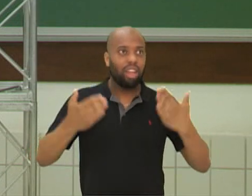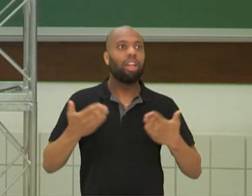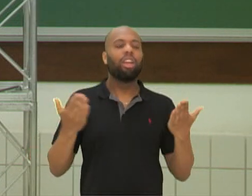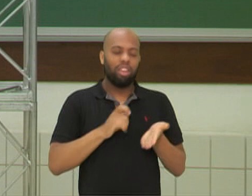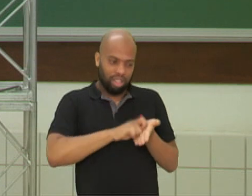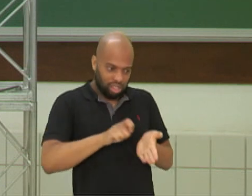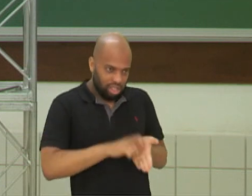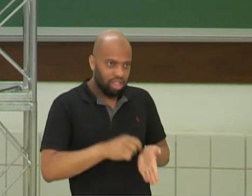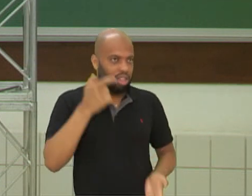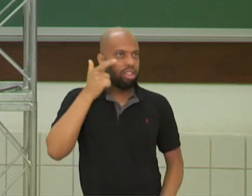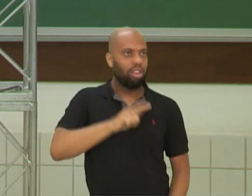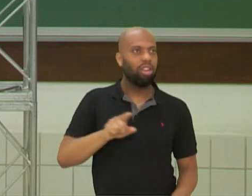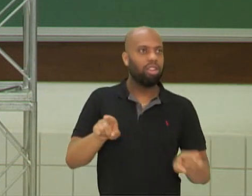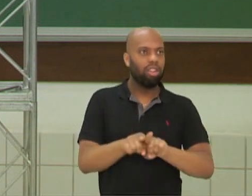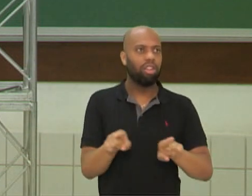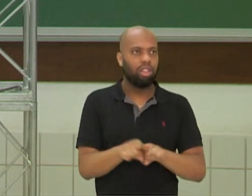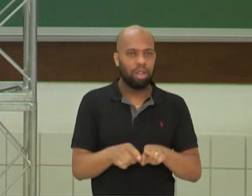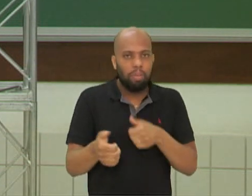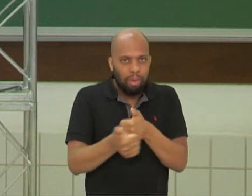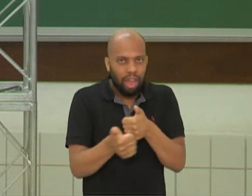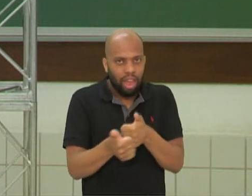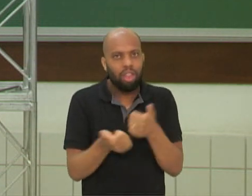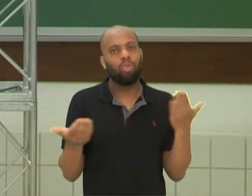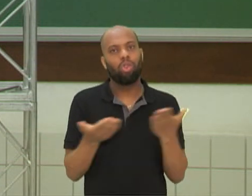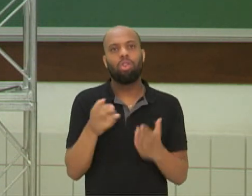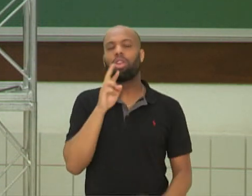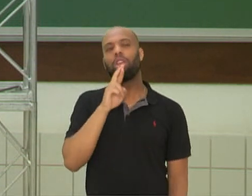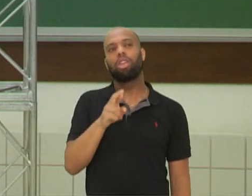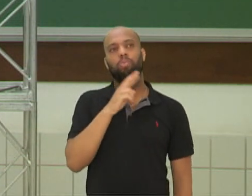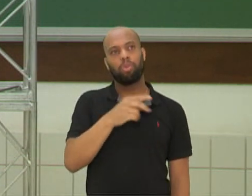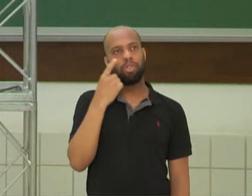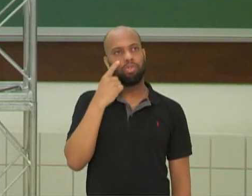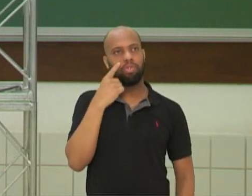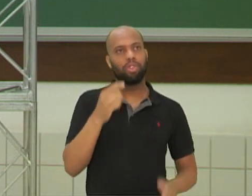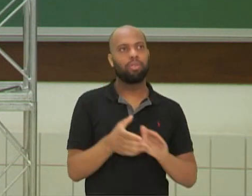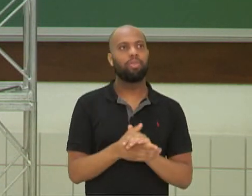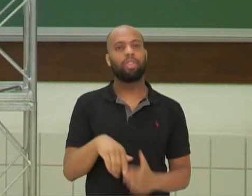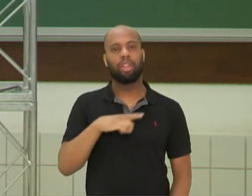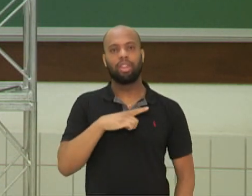por 2, dá 2. Divide por 2 novamente, dá 1.